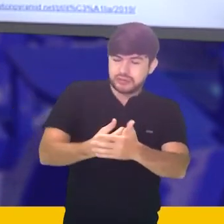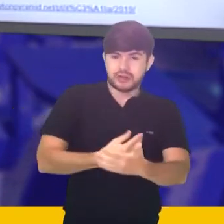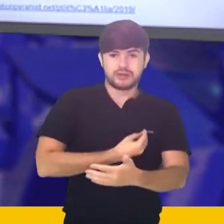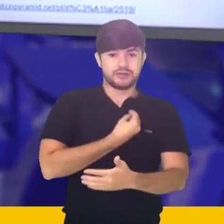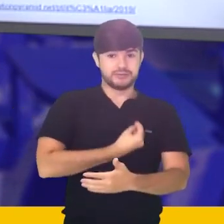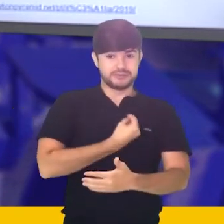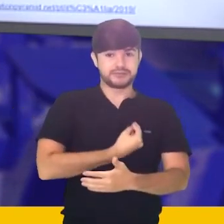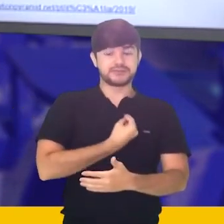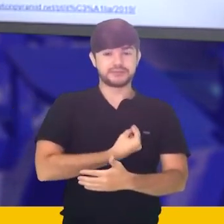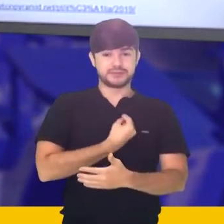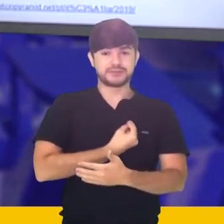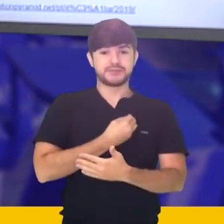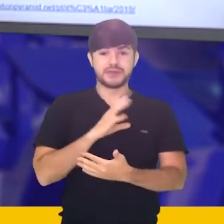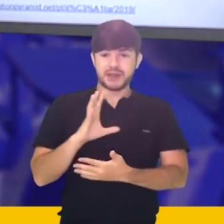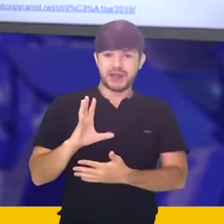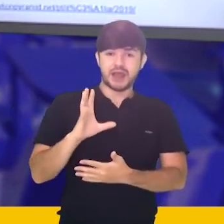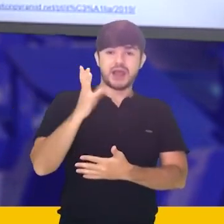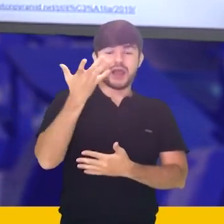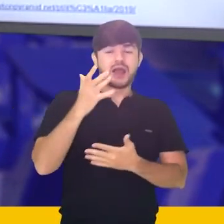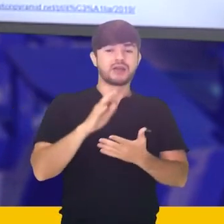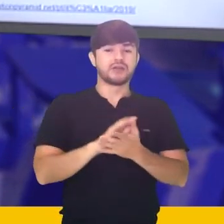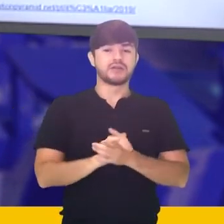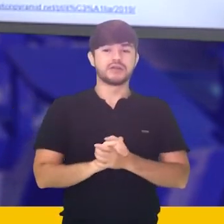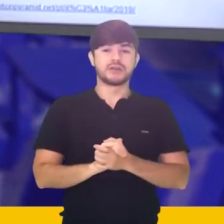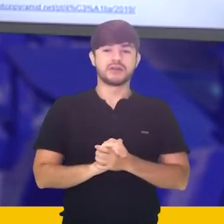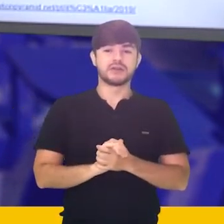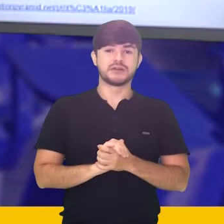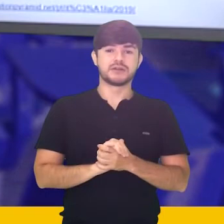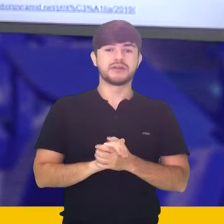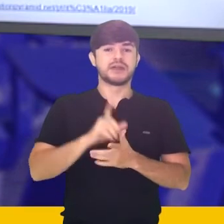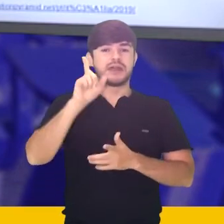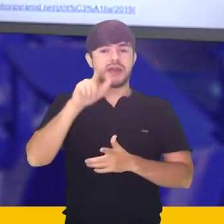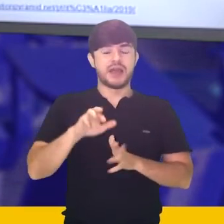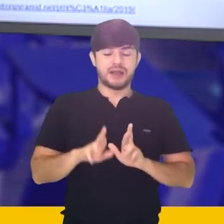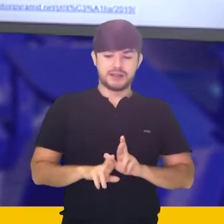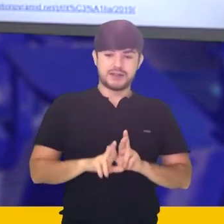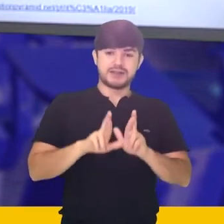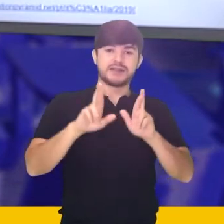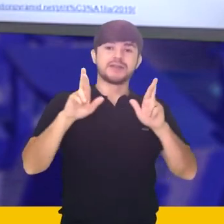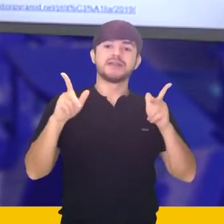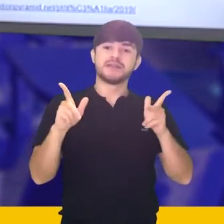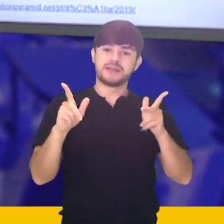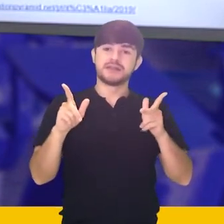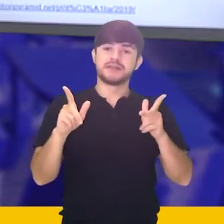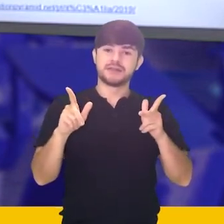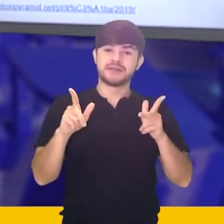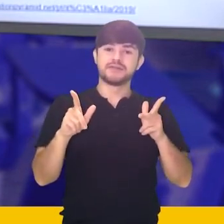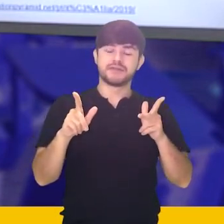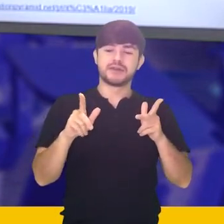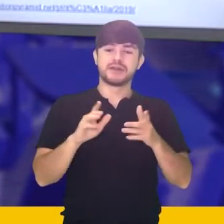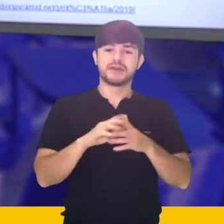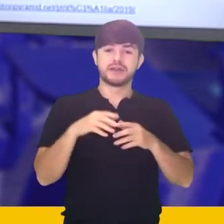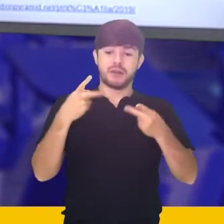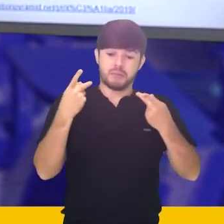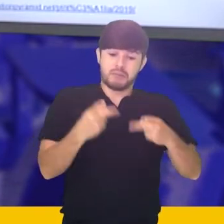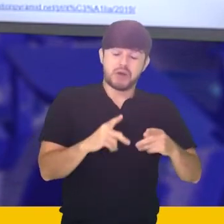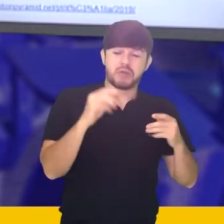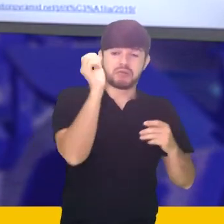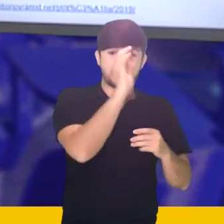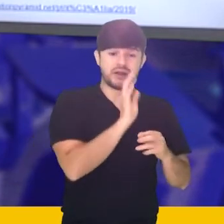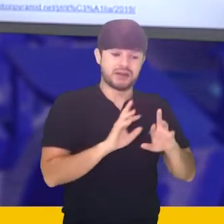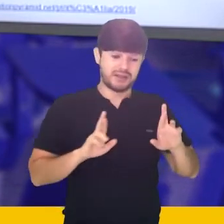né? A história que a Itália tem, que é diferente da história que o Brasil tem, né? E